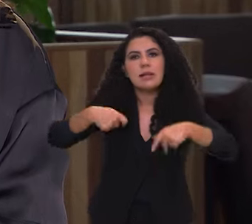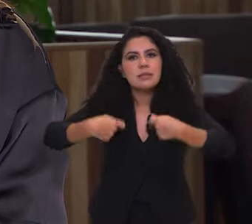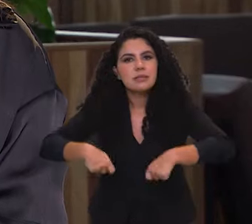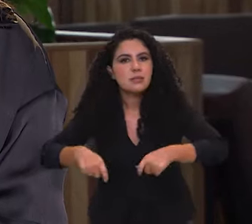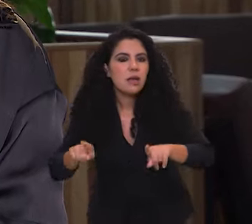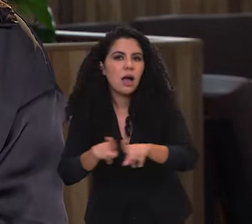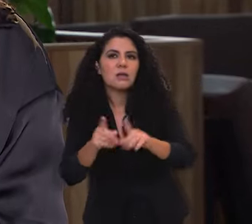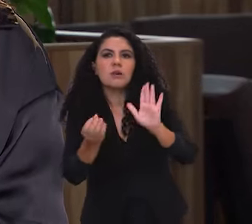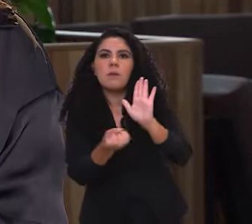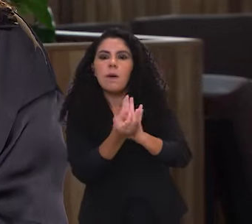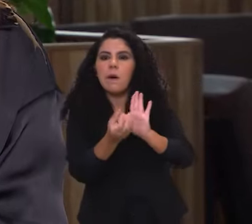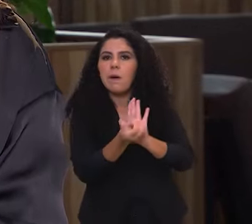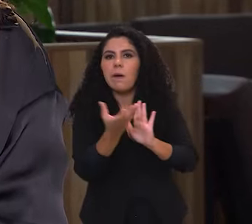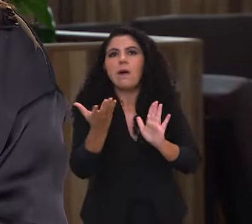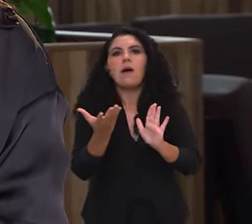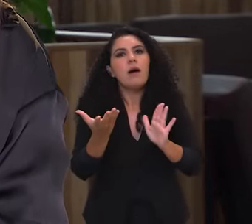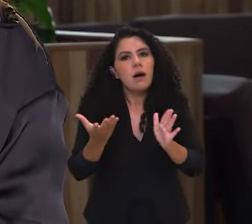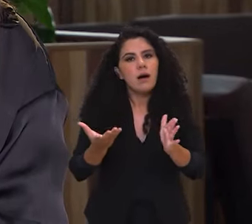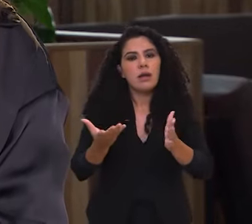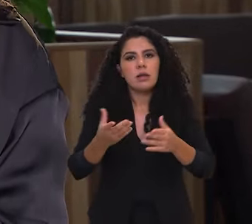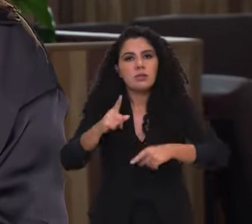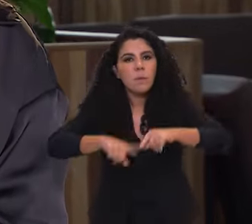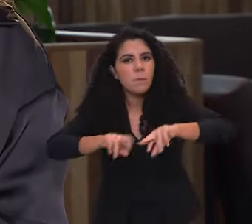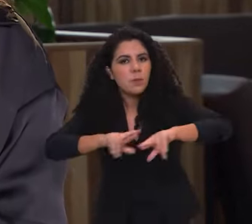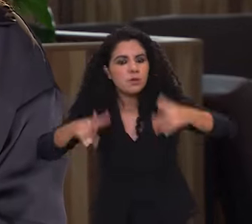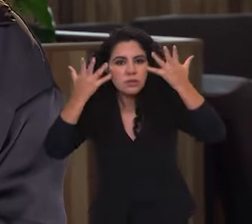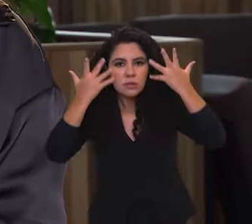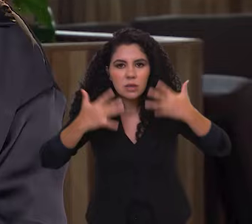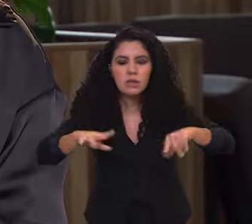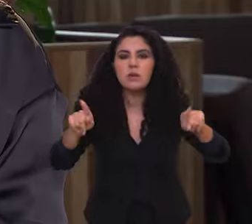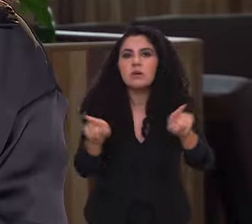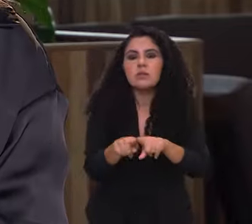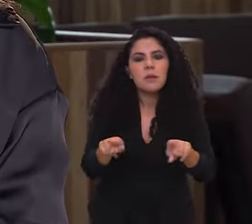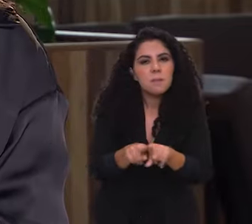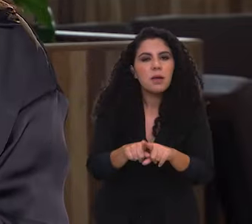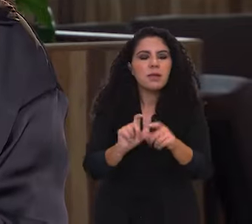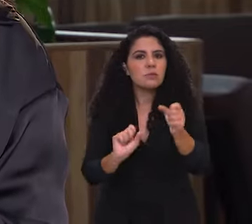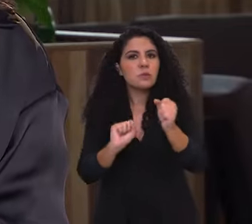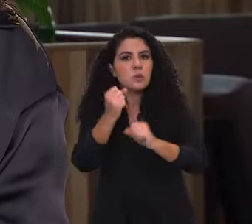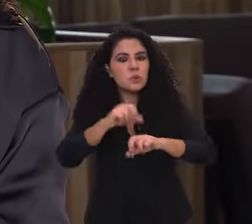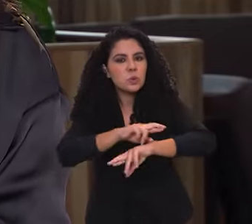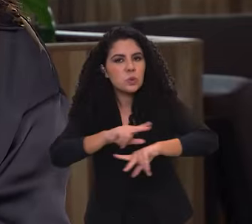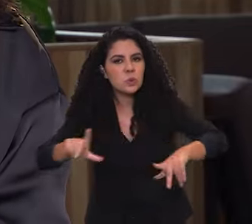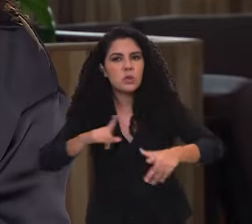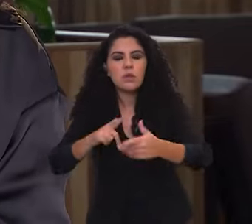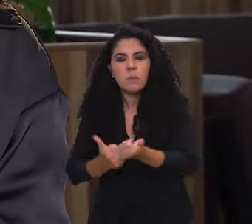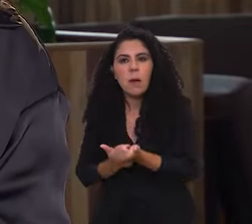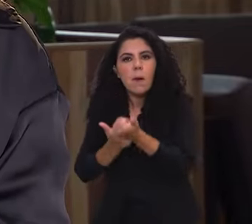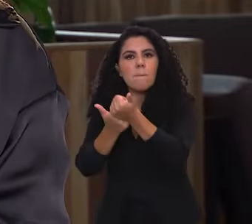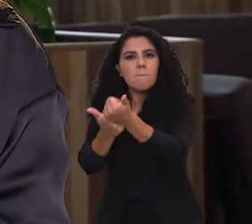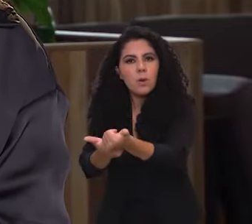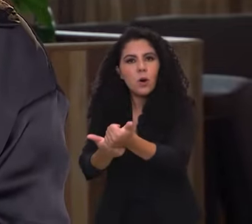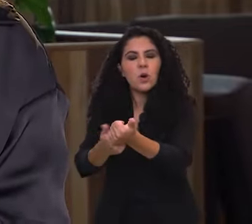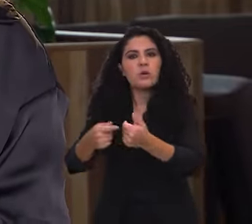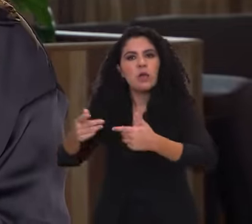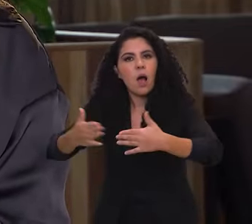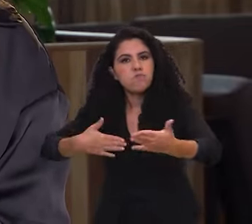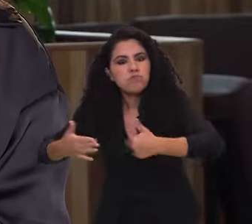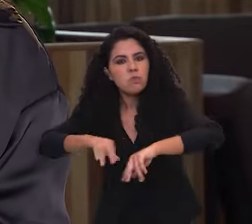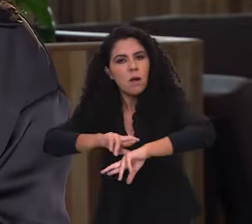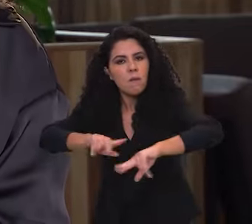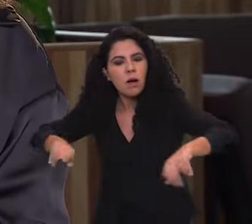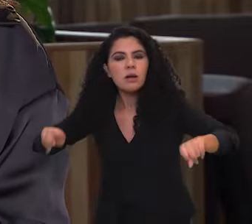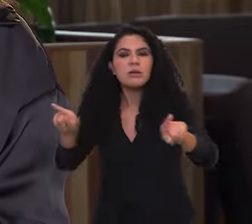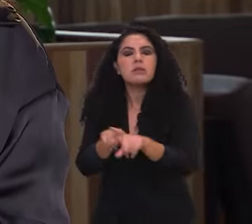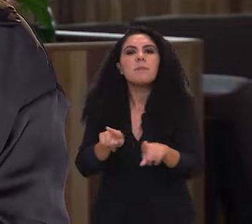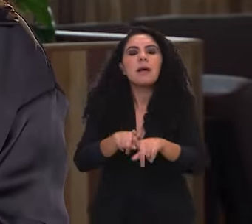da produção primária, seja uma necessidade de uma agroindustrialização, um apoio na comercialização, ou